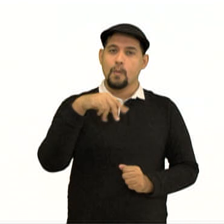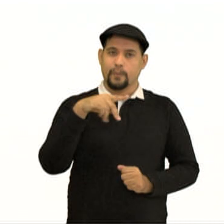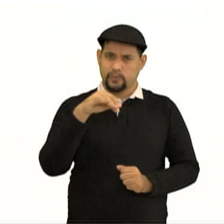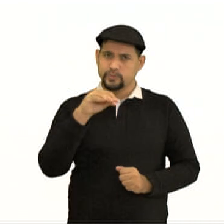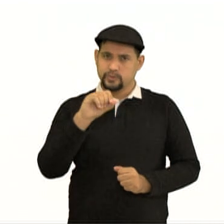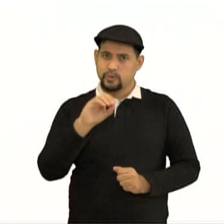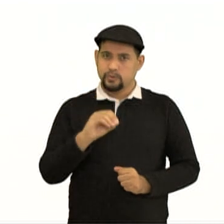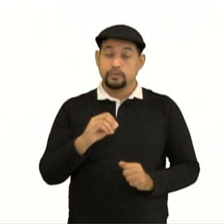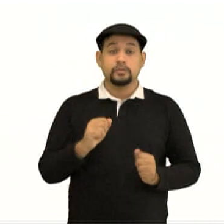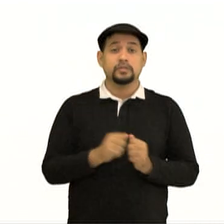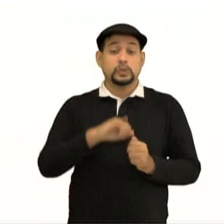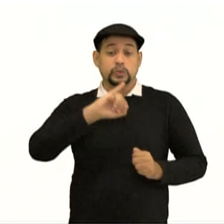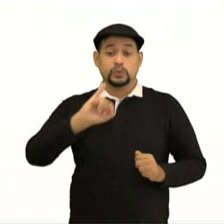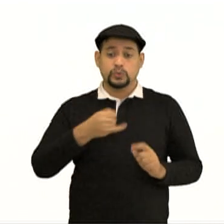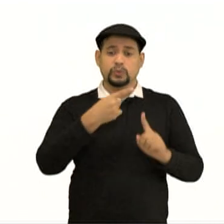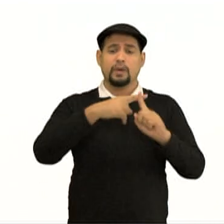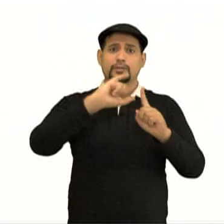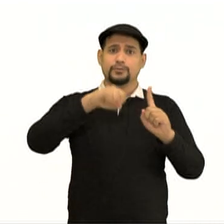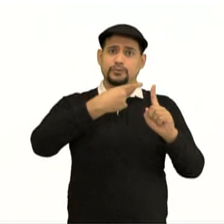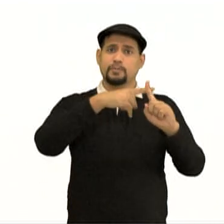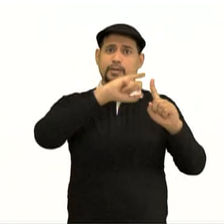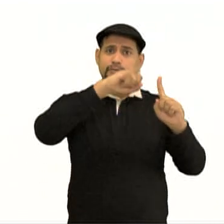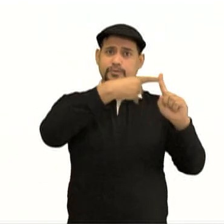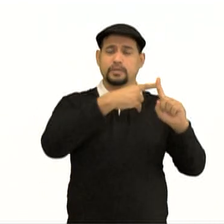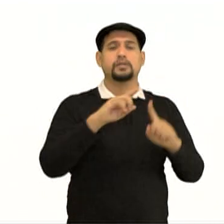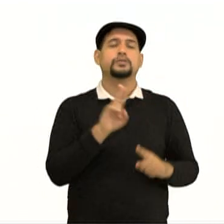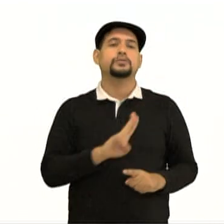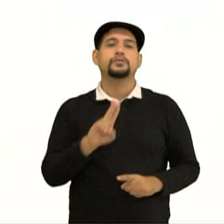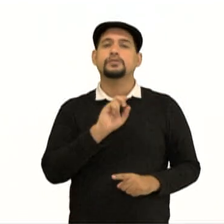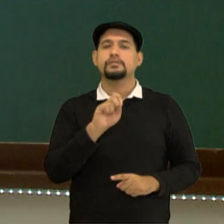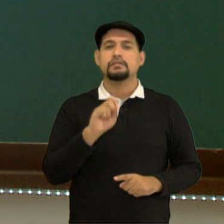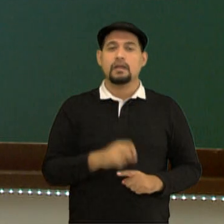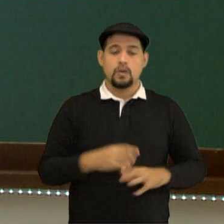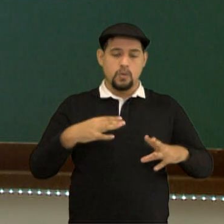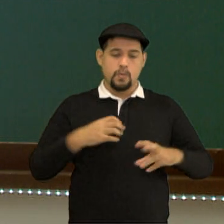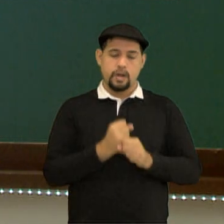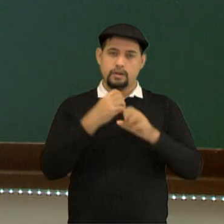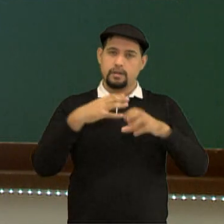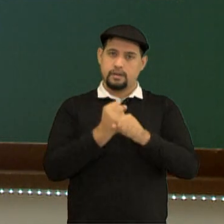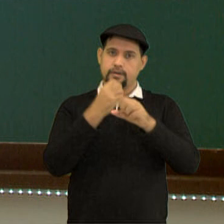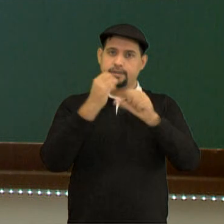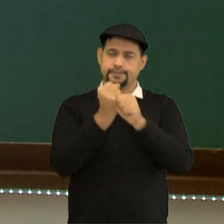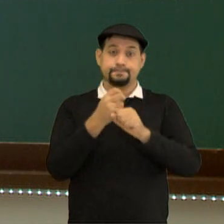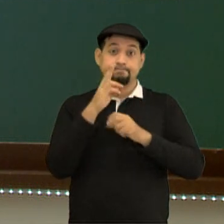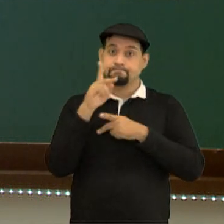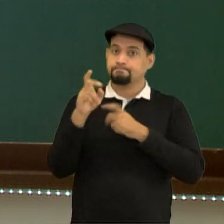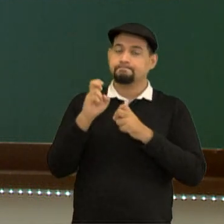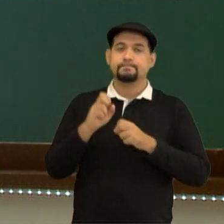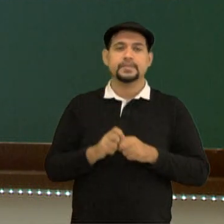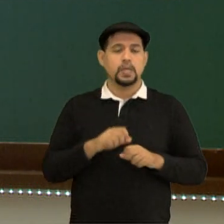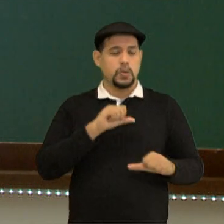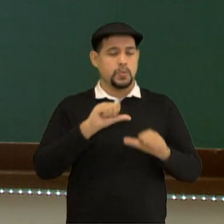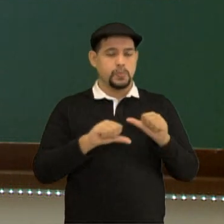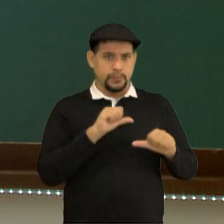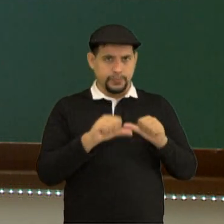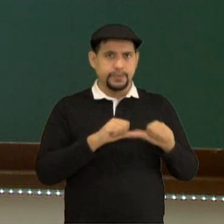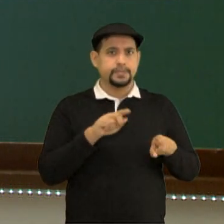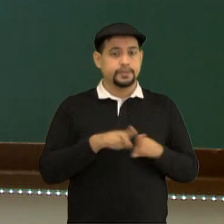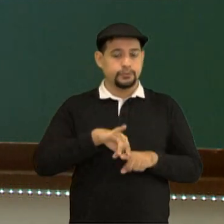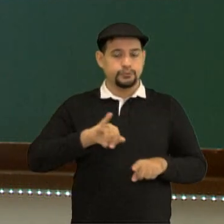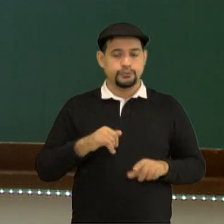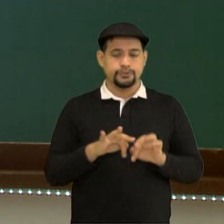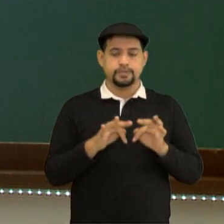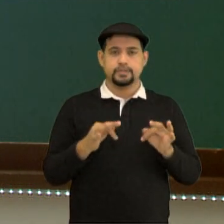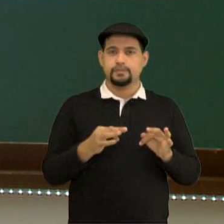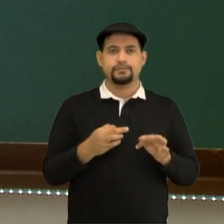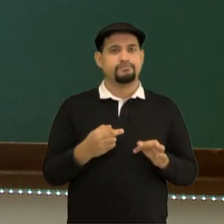a capitalização. Para a gente calcular, a gente usa a forma do montante. Veja que a forma muda em relação ao juro simples, não dá